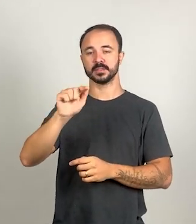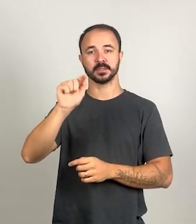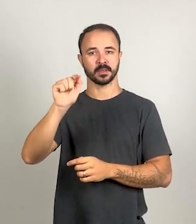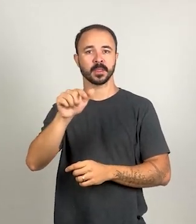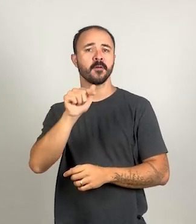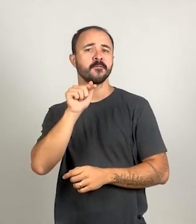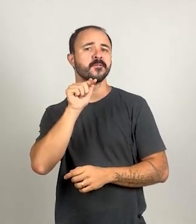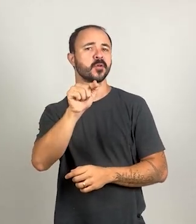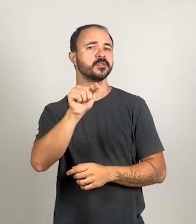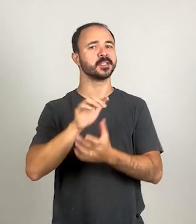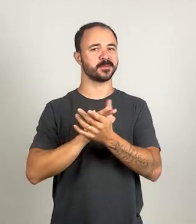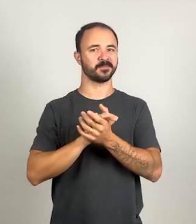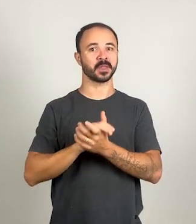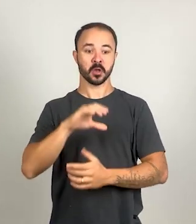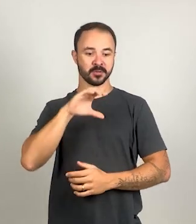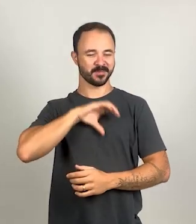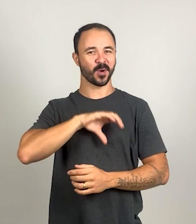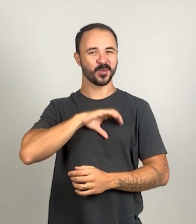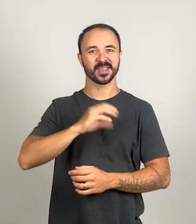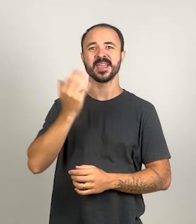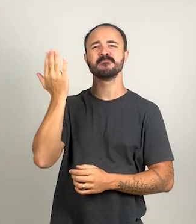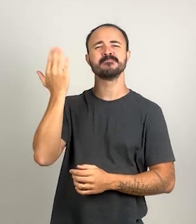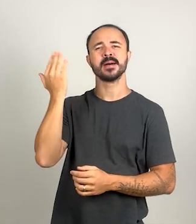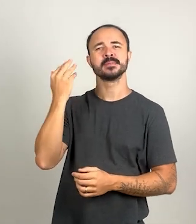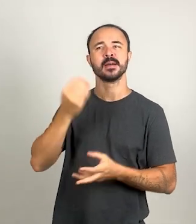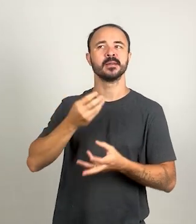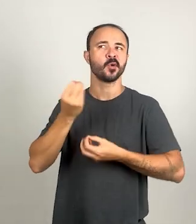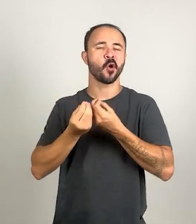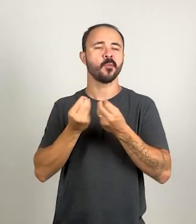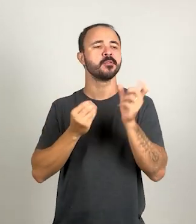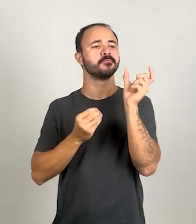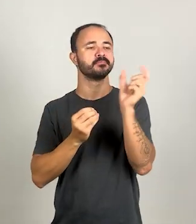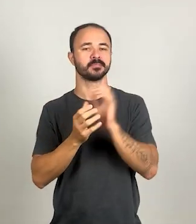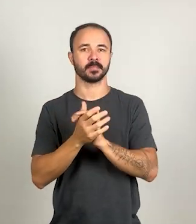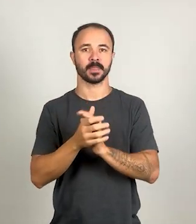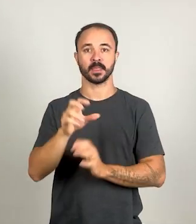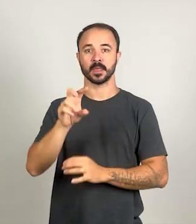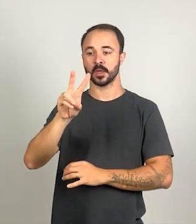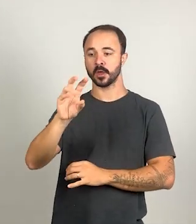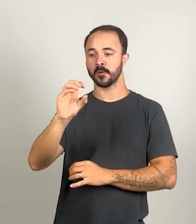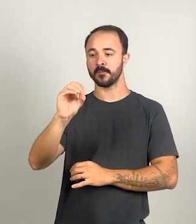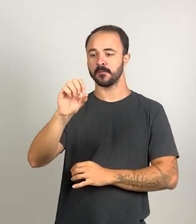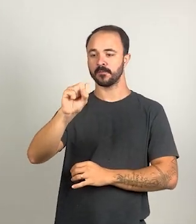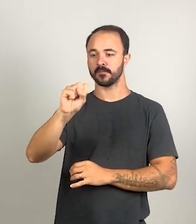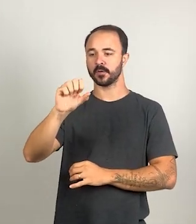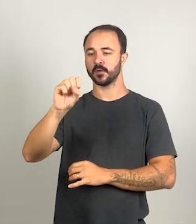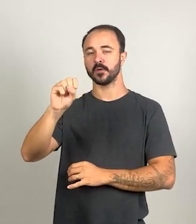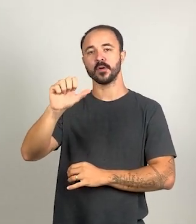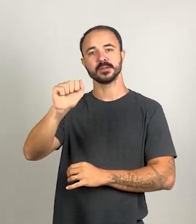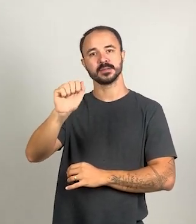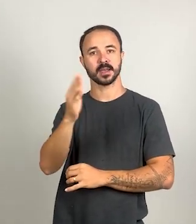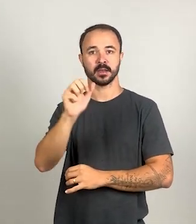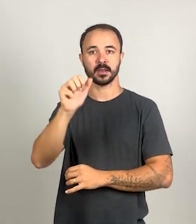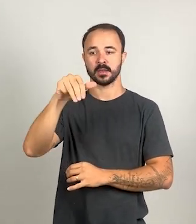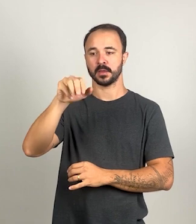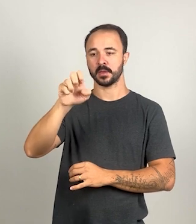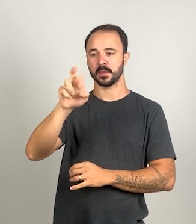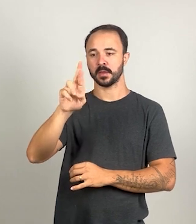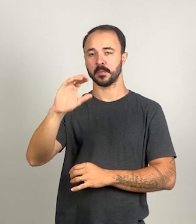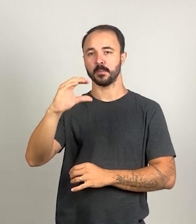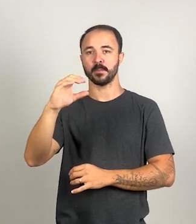arcaico a forma usual desse pronome de tratamento era vossa mercê que devido a variações